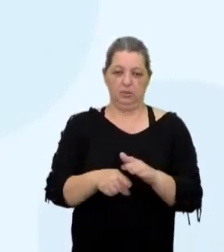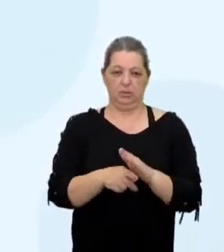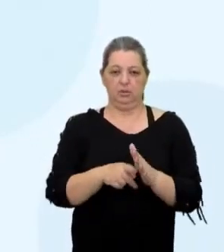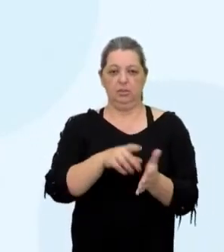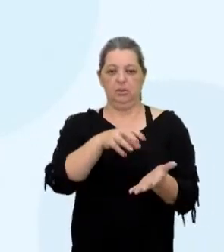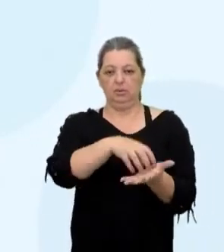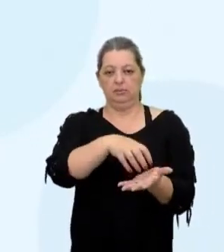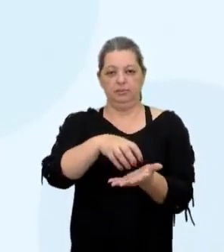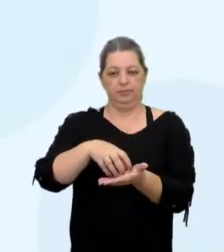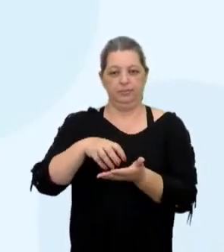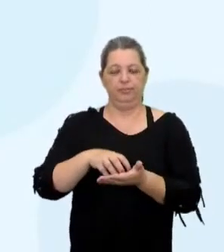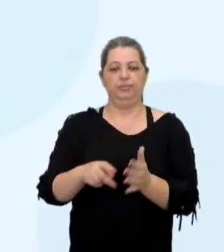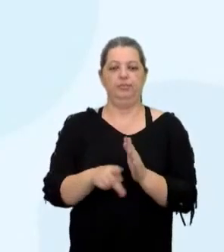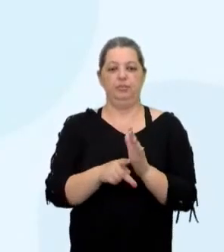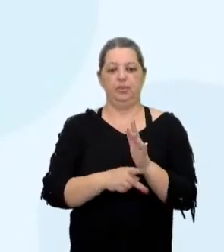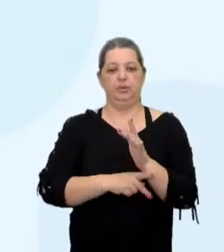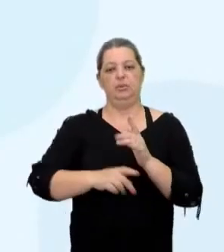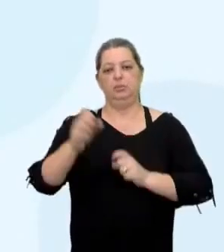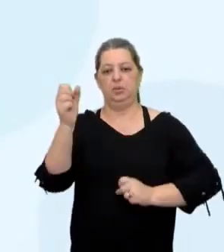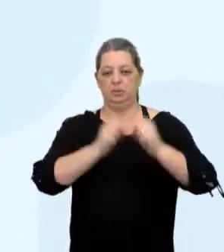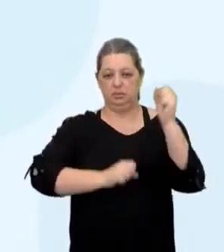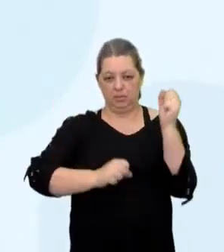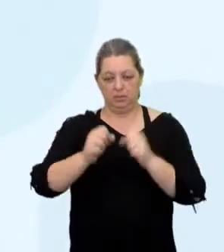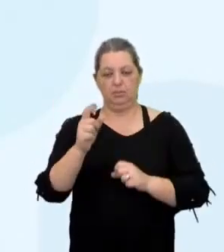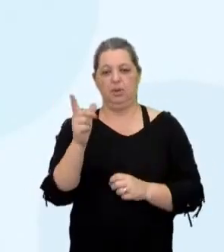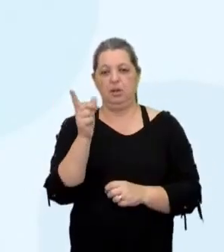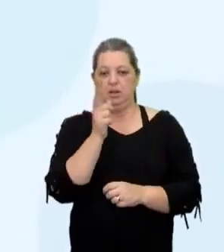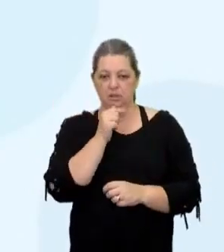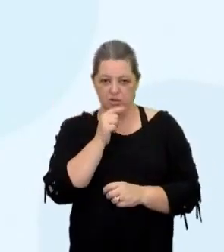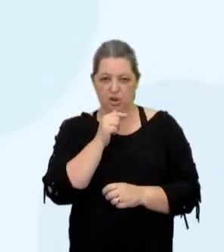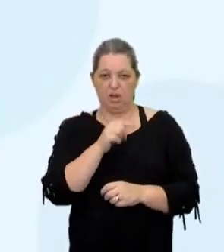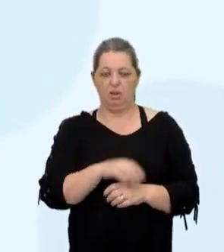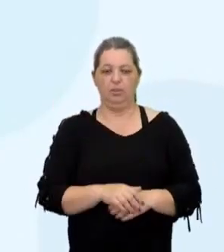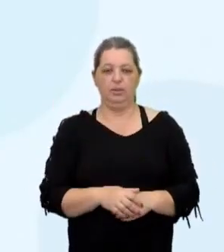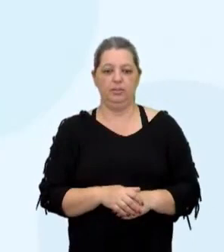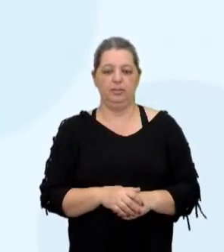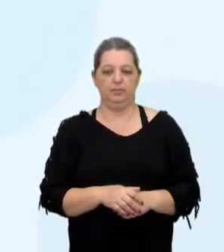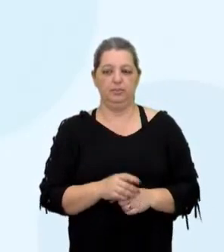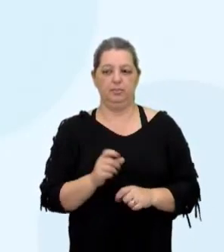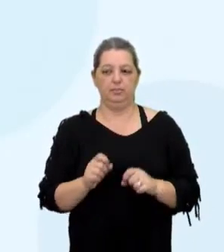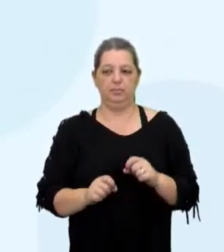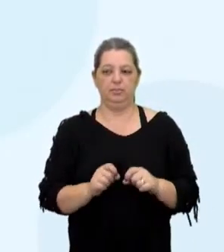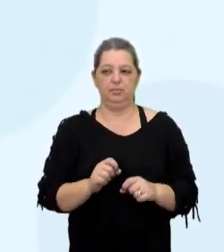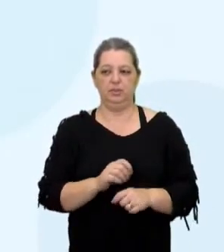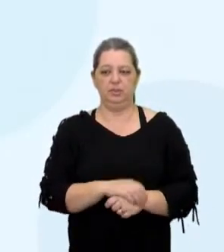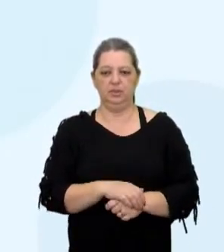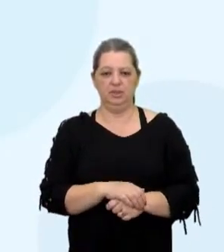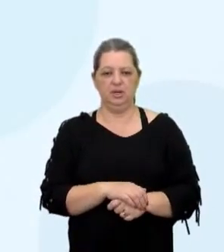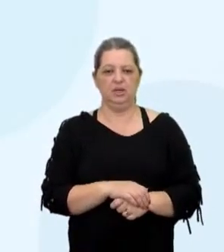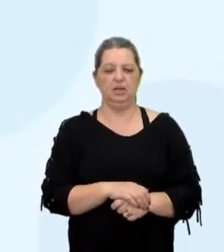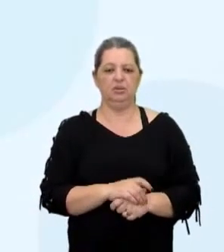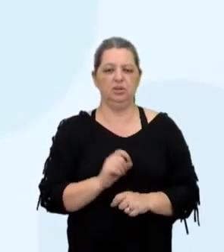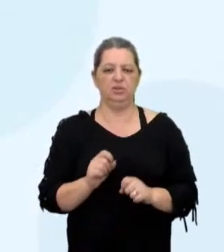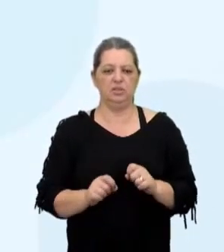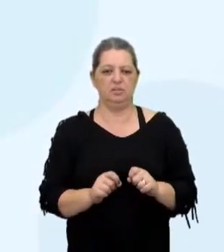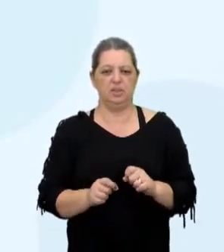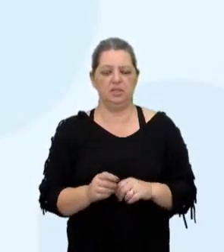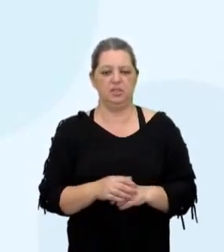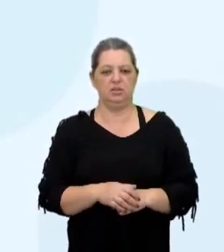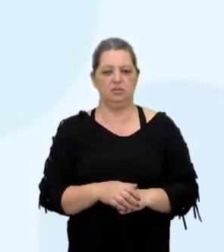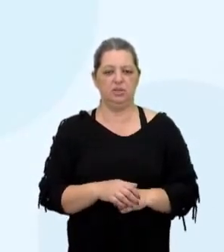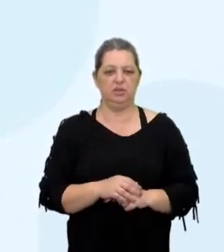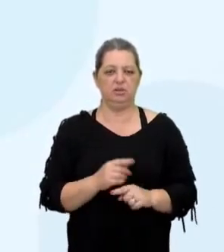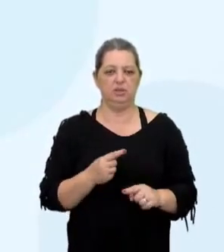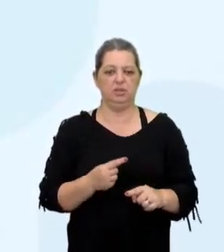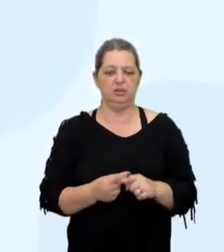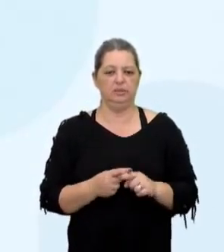centrais hidrelétricas, né? E aí nós temos lá os números embaixo, né, mostrando, e a gente vê lá os combustíveis, os